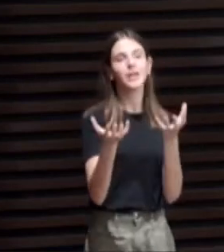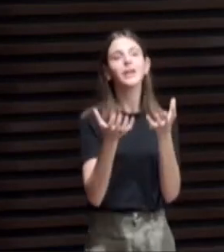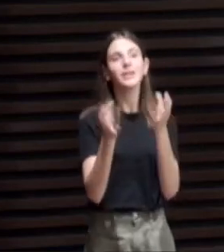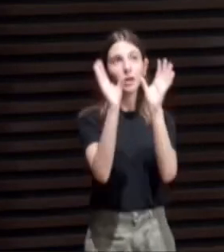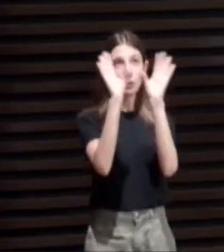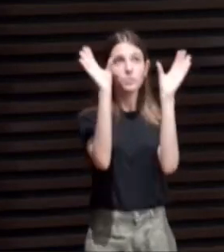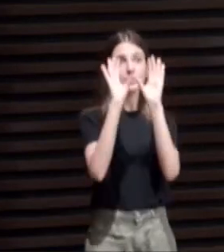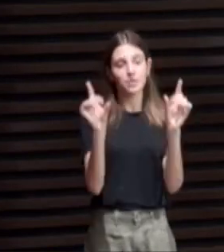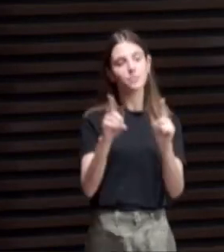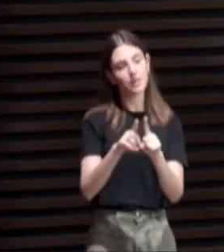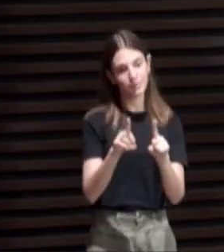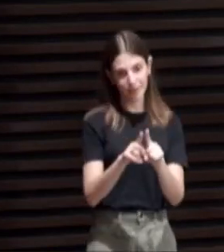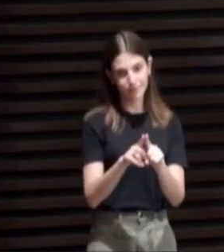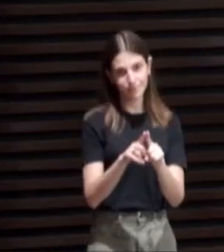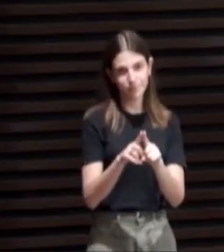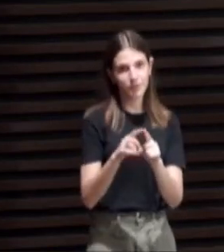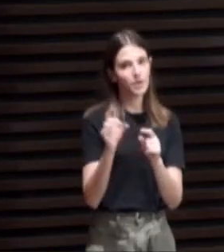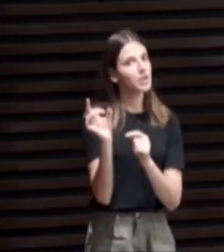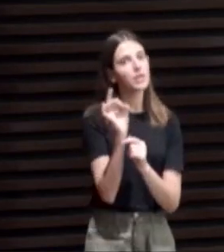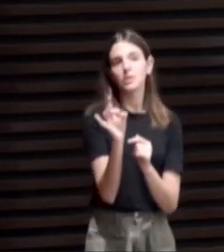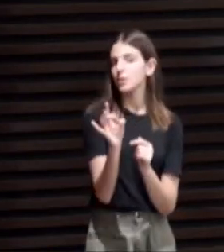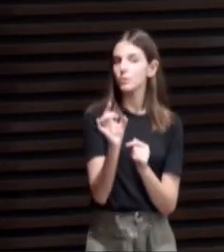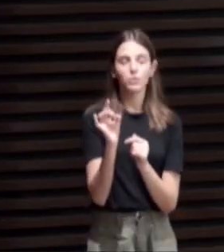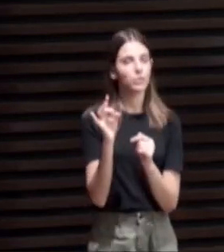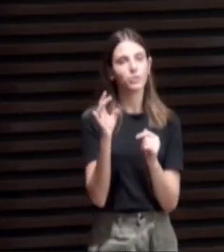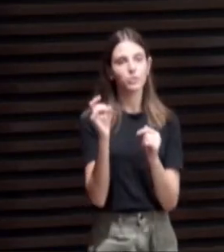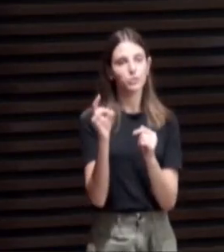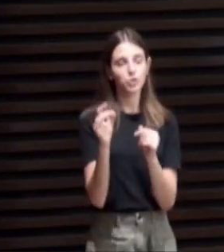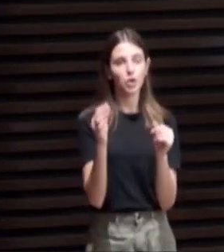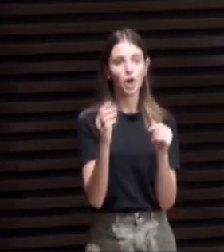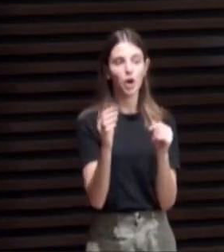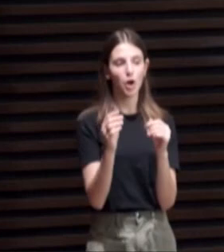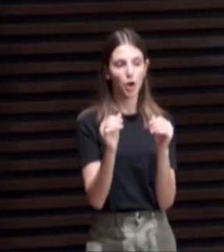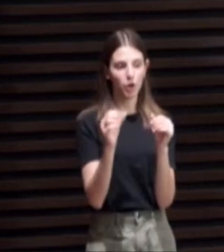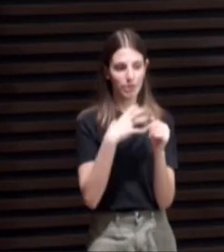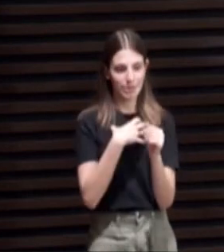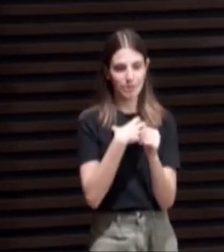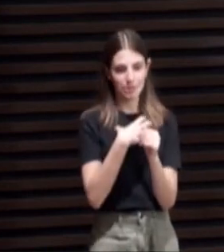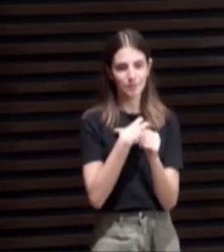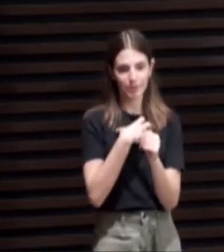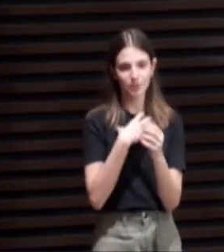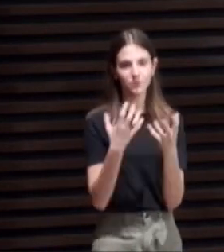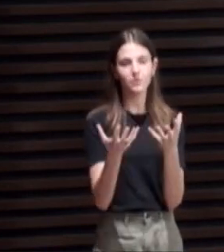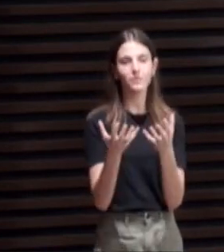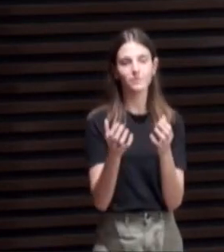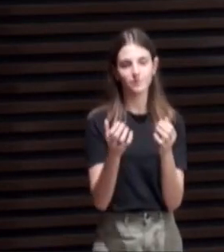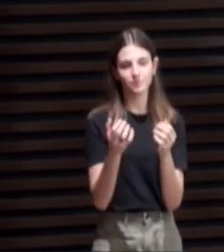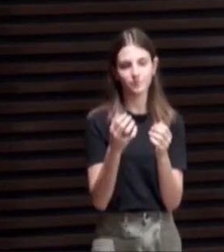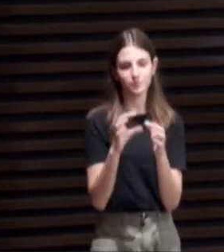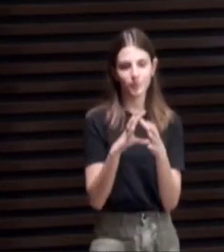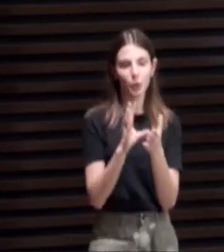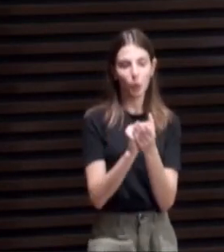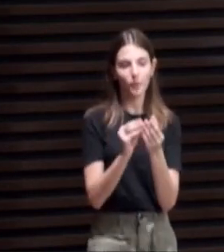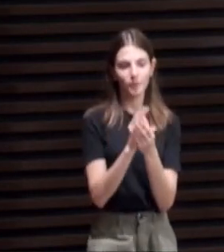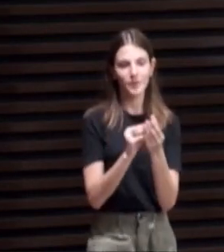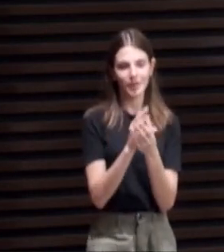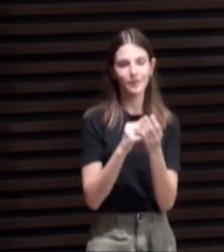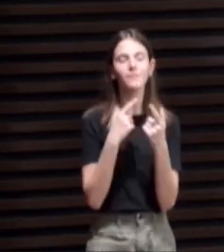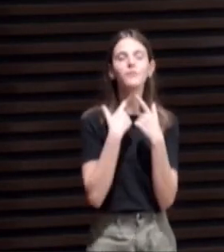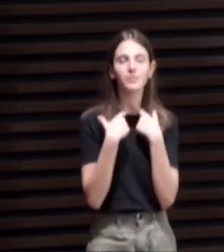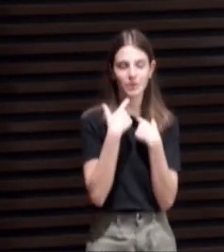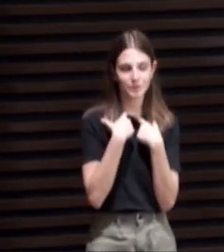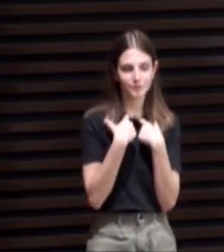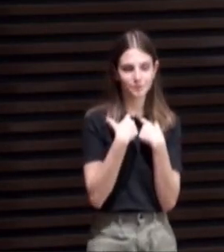só comportamento, a gente também imita desejos. E é aí que a igreja